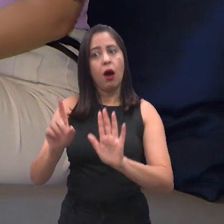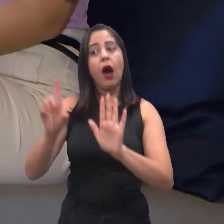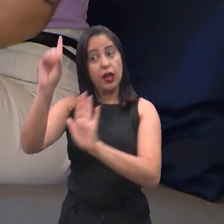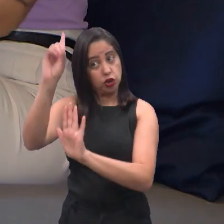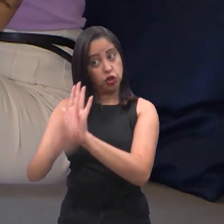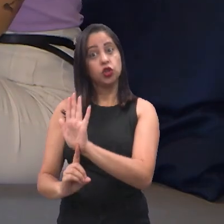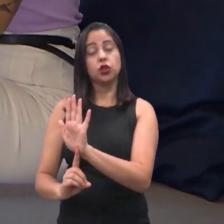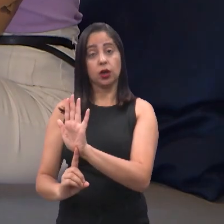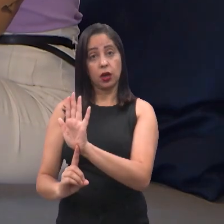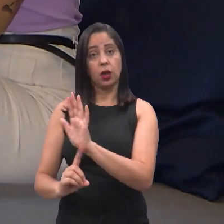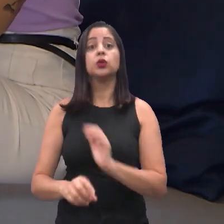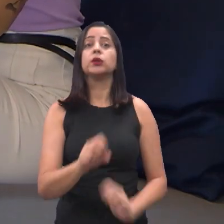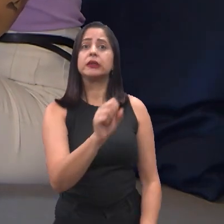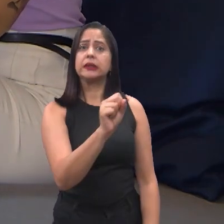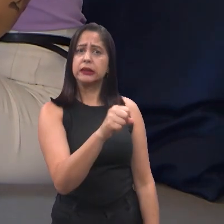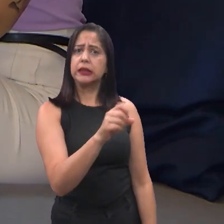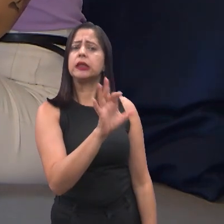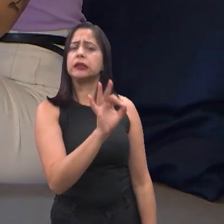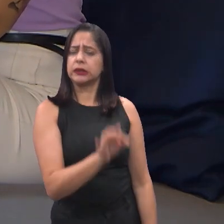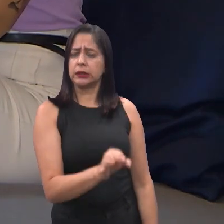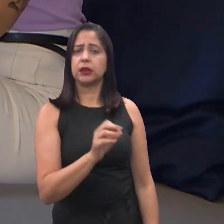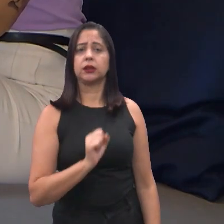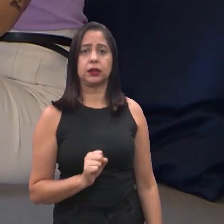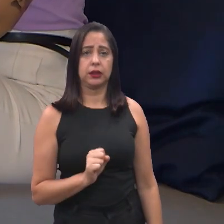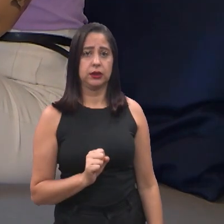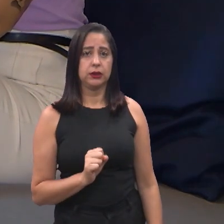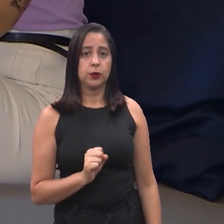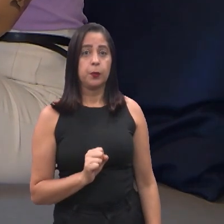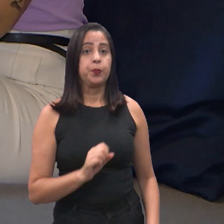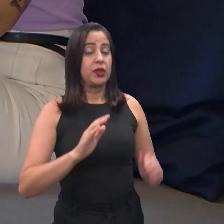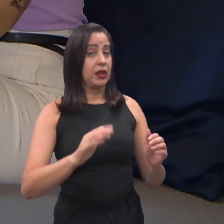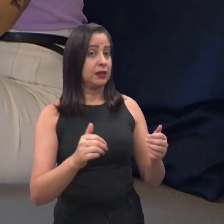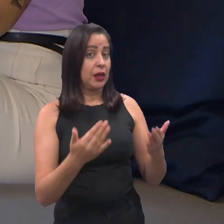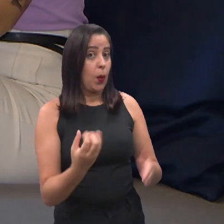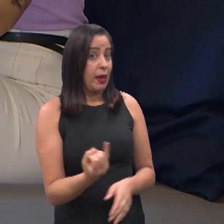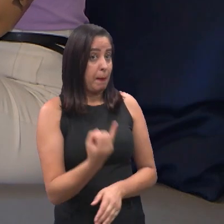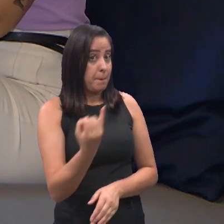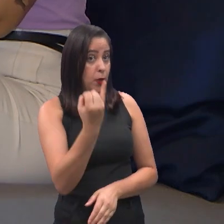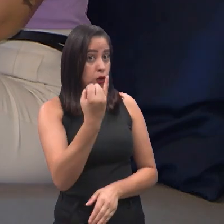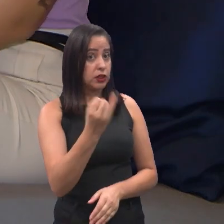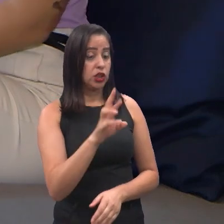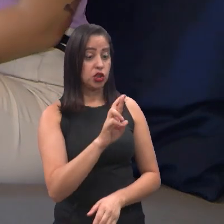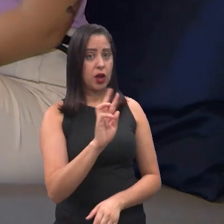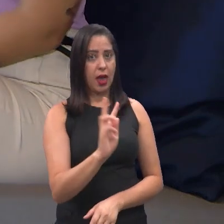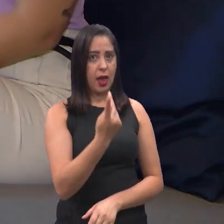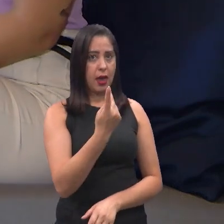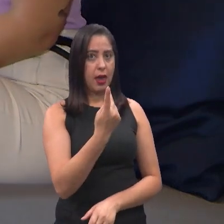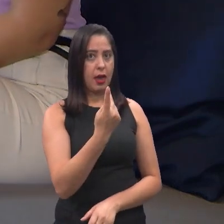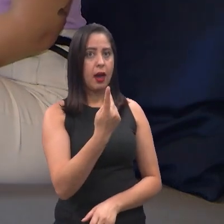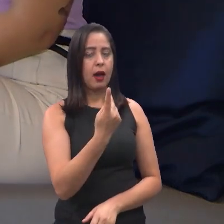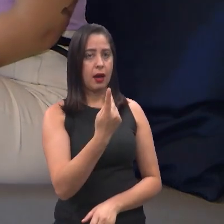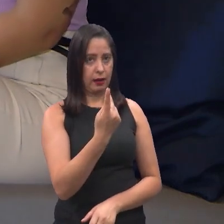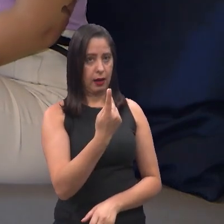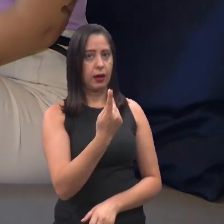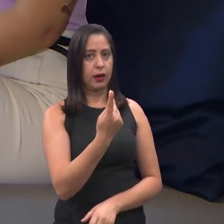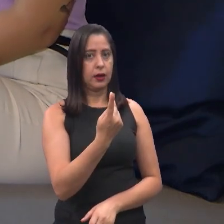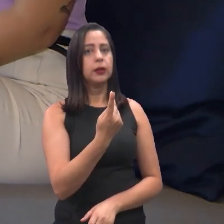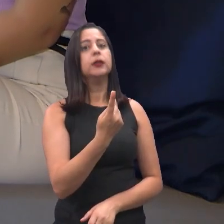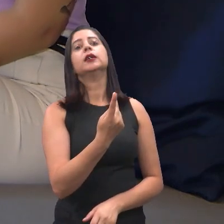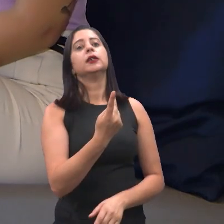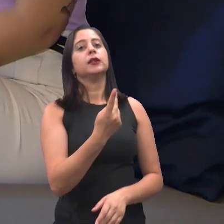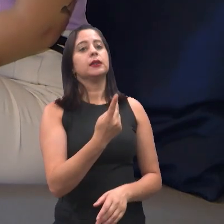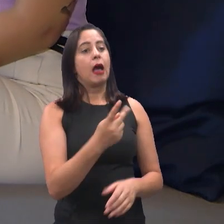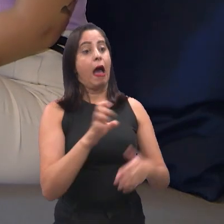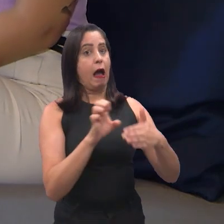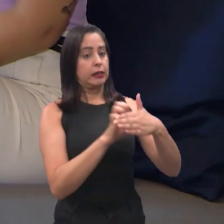informação ali, né? Sim, com certeza. E nesse sentido, é importante que os RHs estejam empoderados, tá, pelas